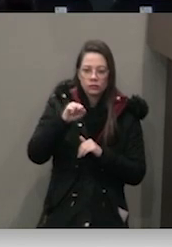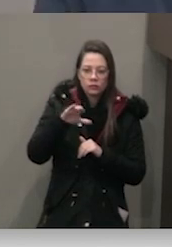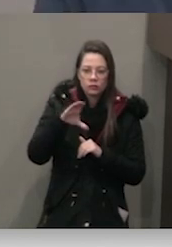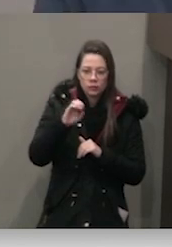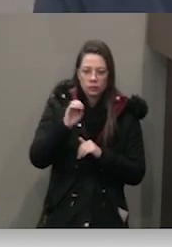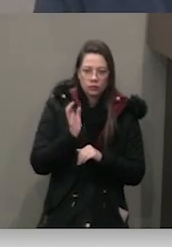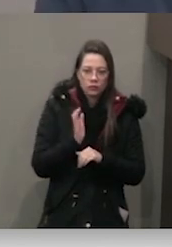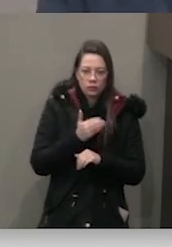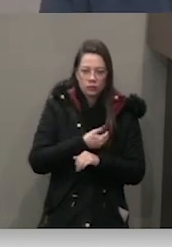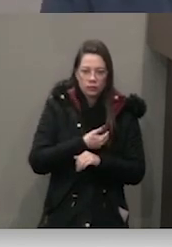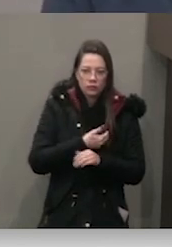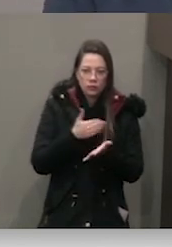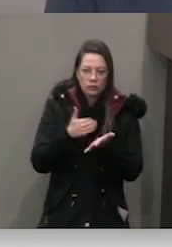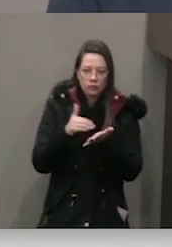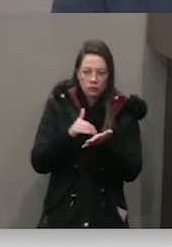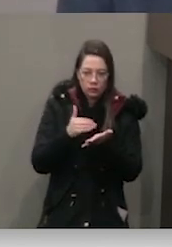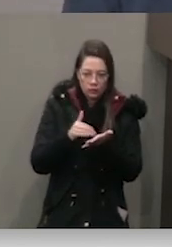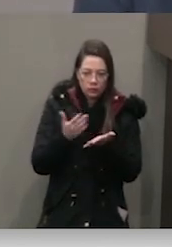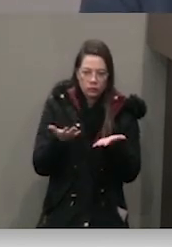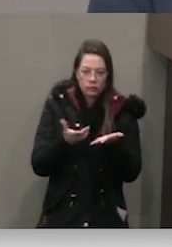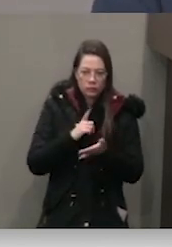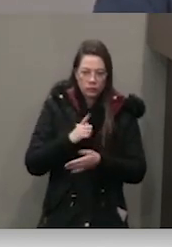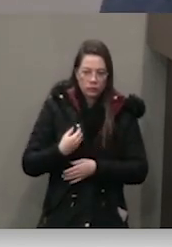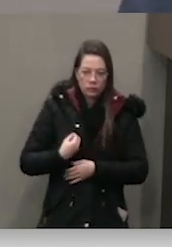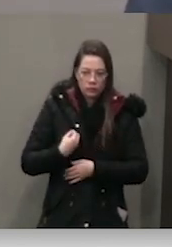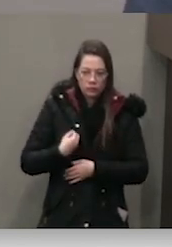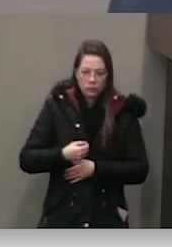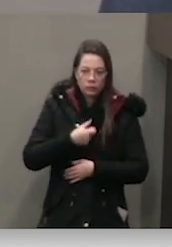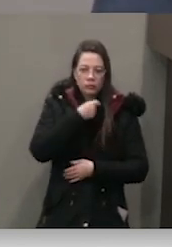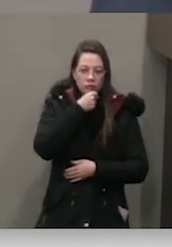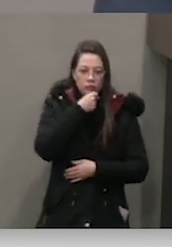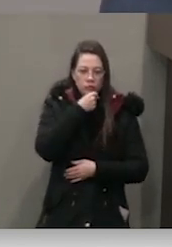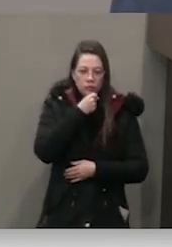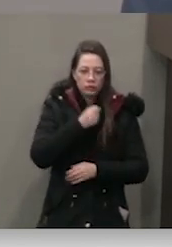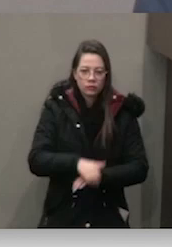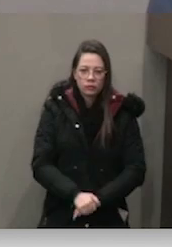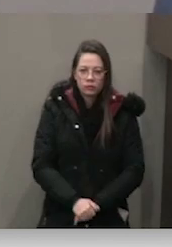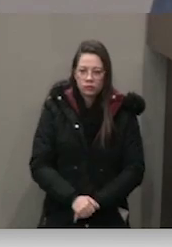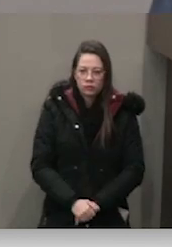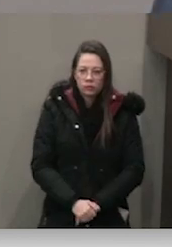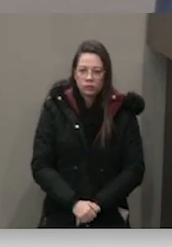assessor, está com o microfone.